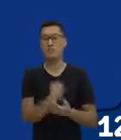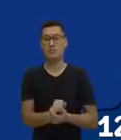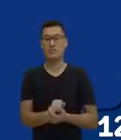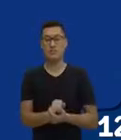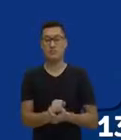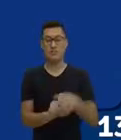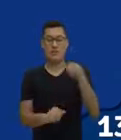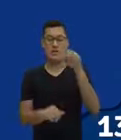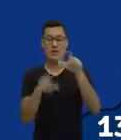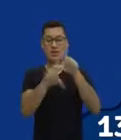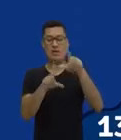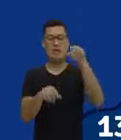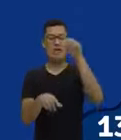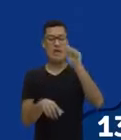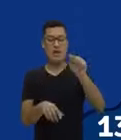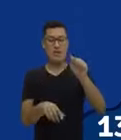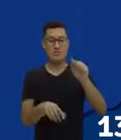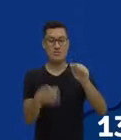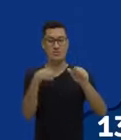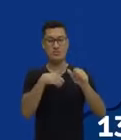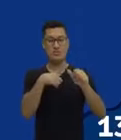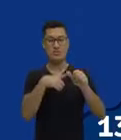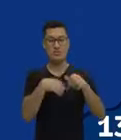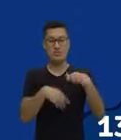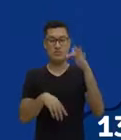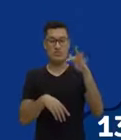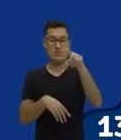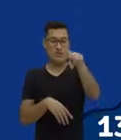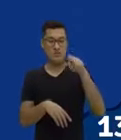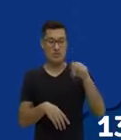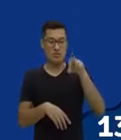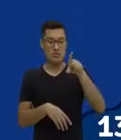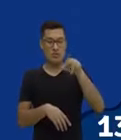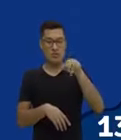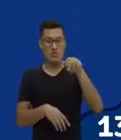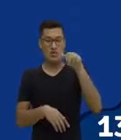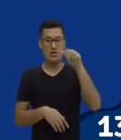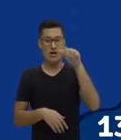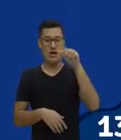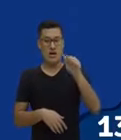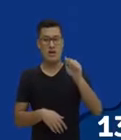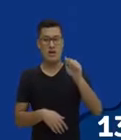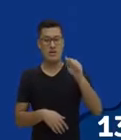A. Então, eu botei isso aqui, ó. F de X igual a